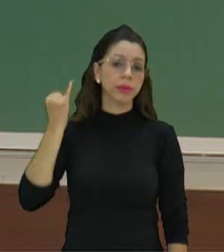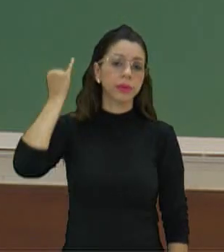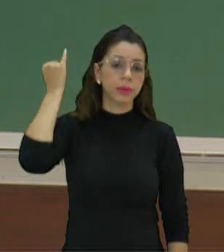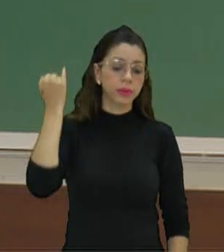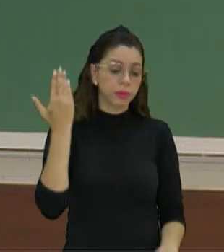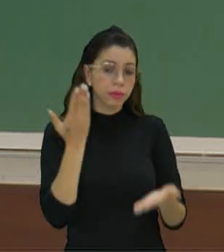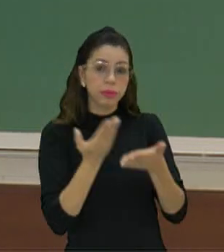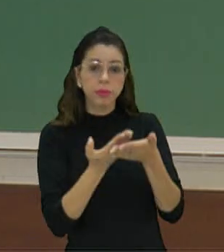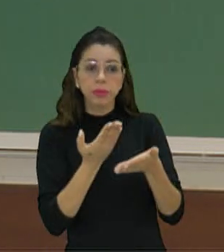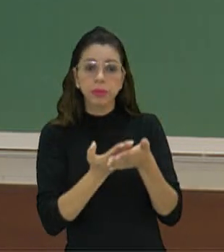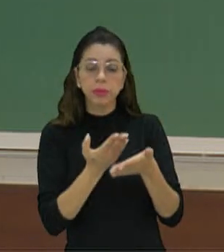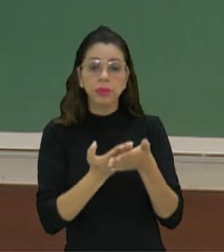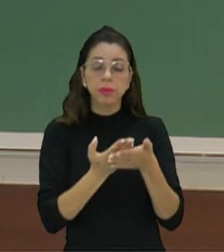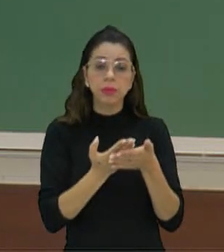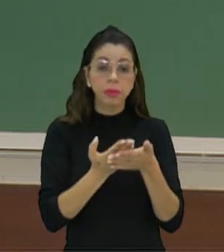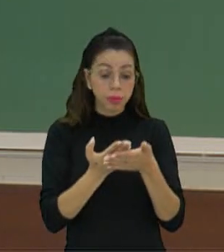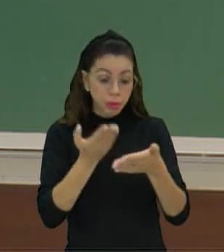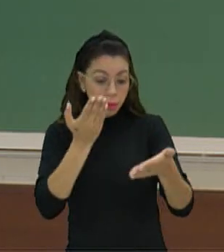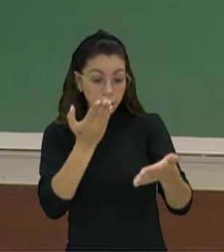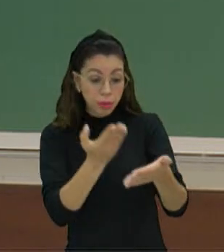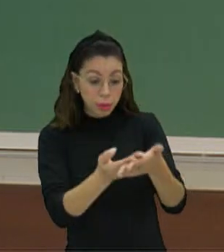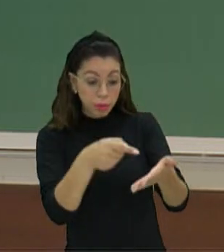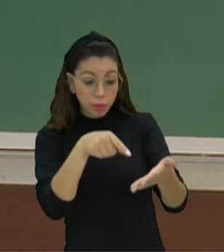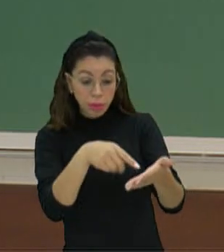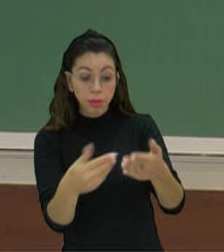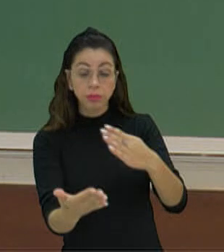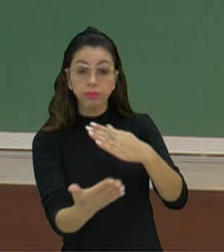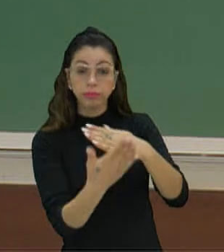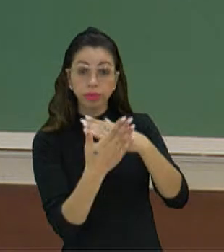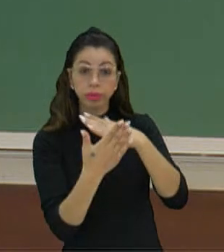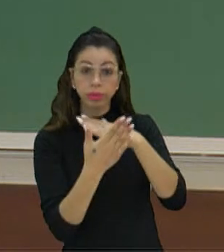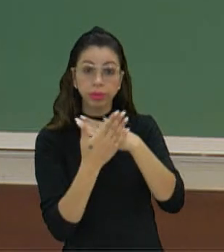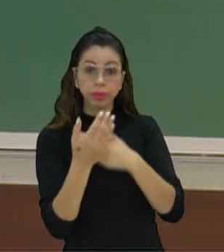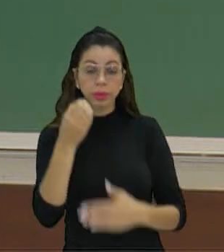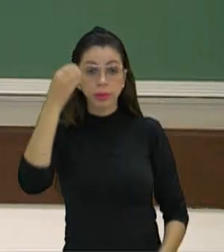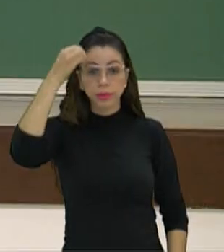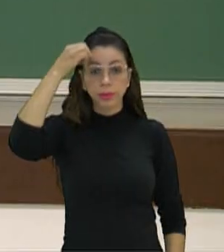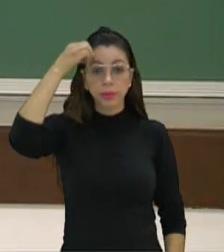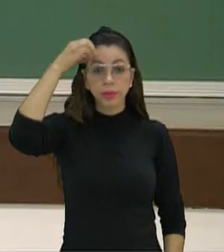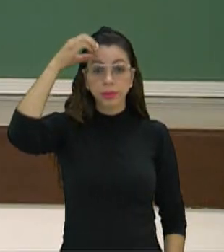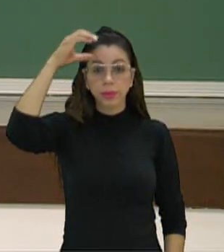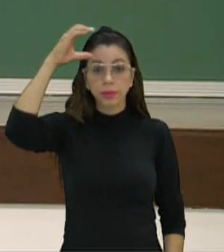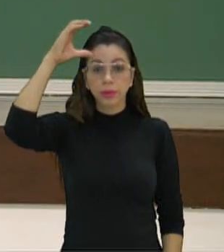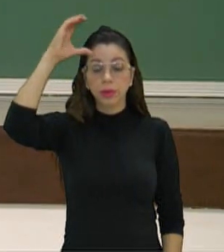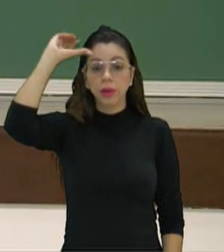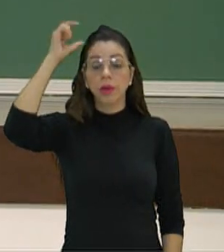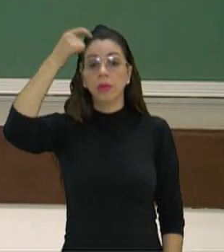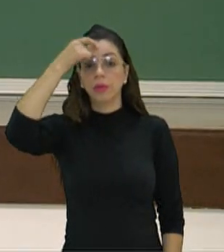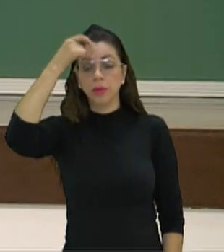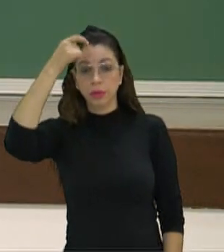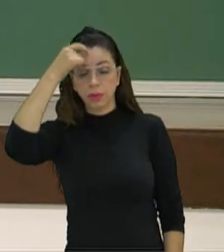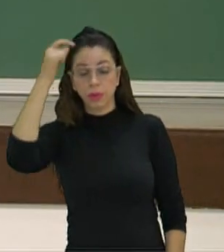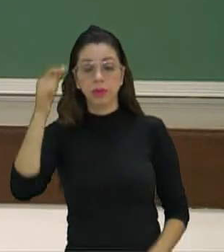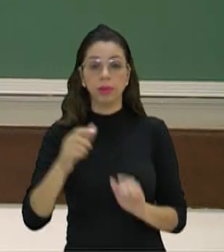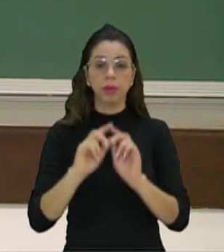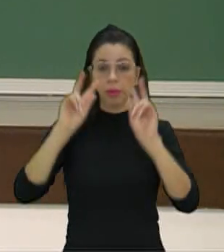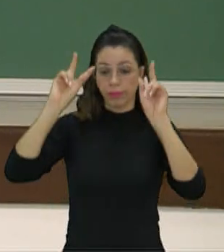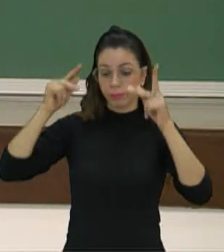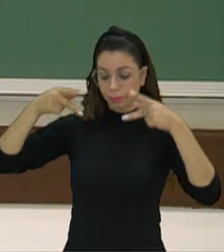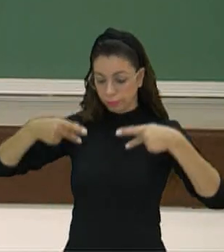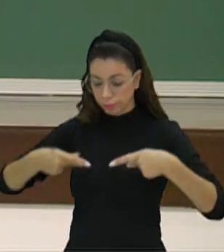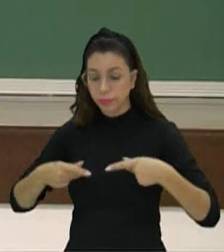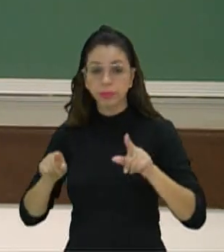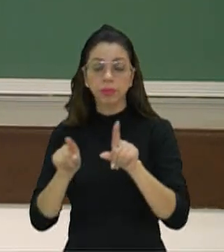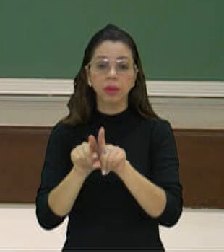é quando o estudo ajuda você a ampliar a sua consciência, né? Com maior conhecimento de si próprio, de